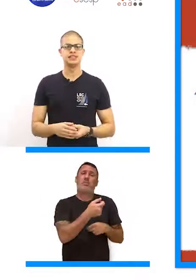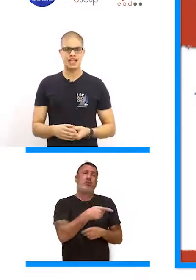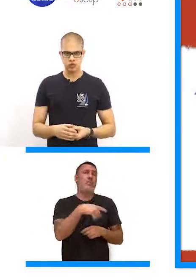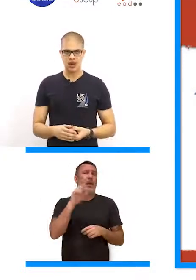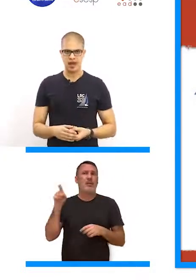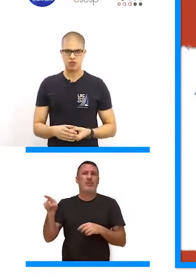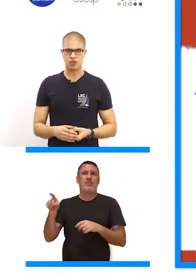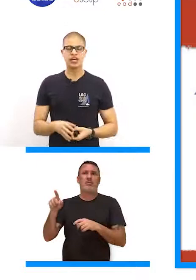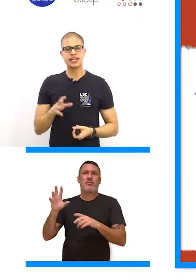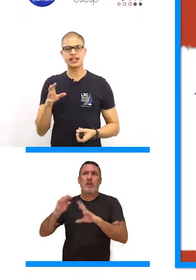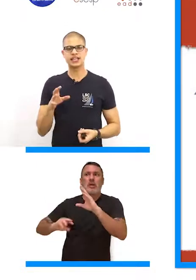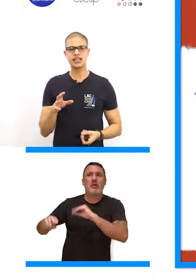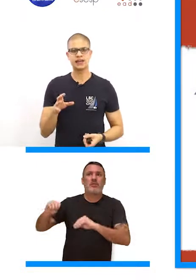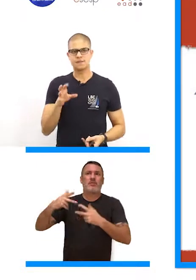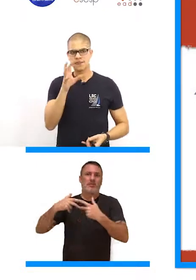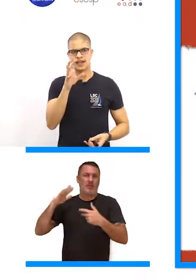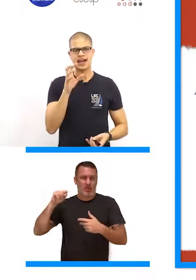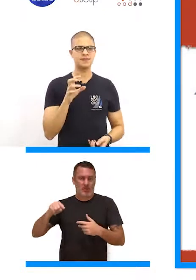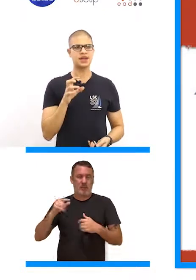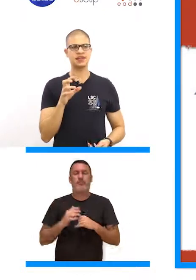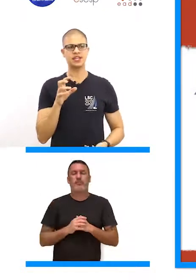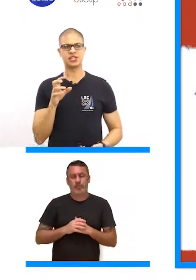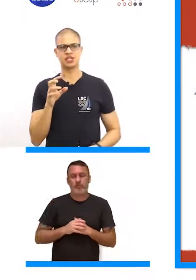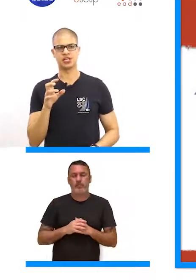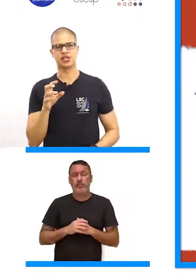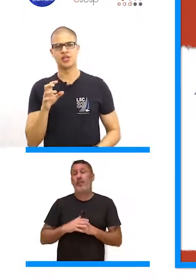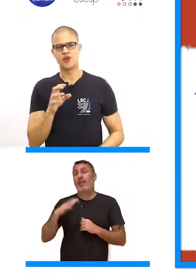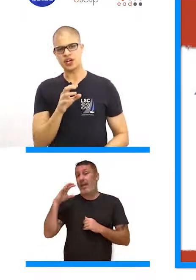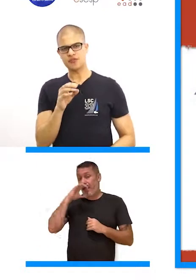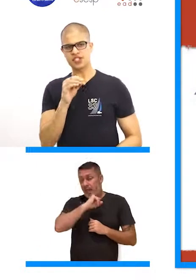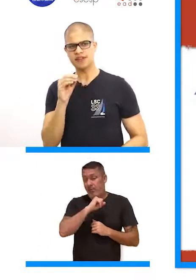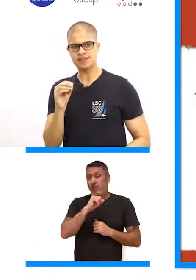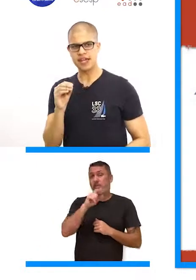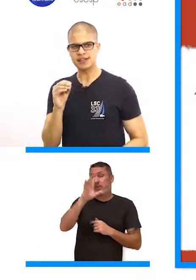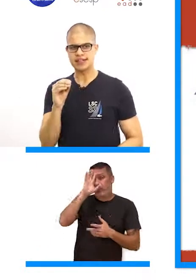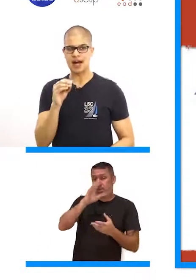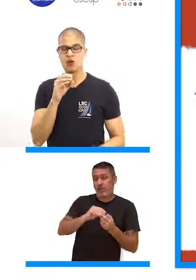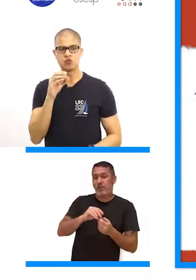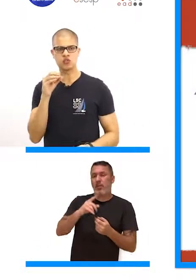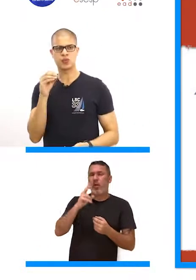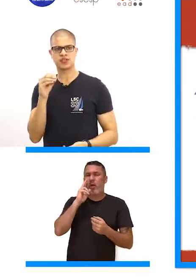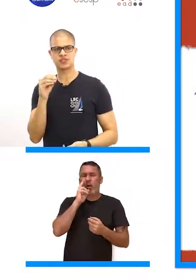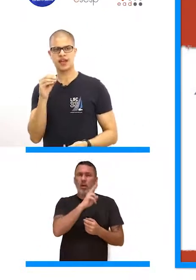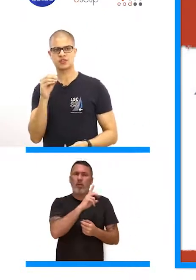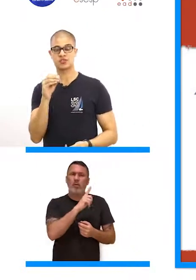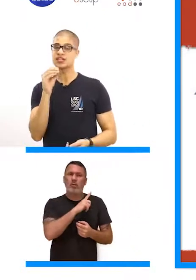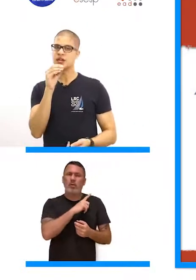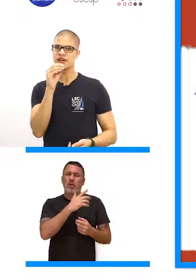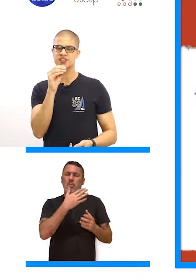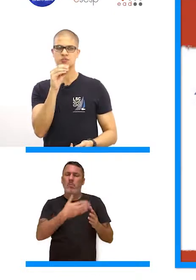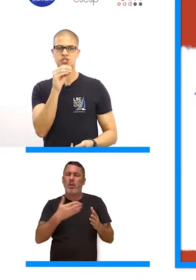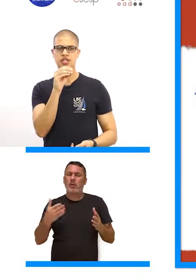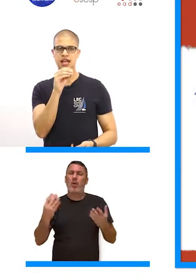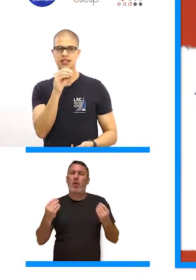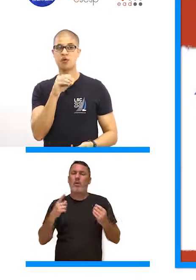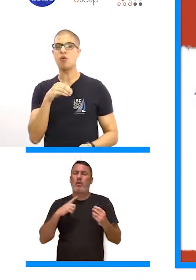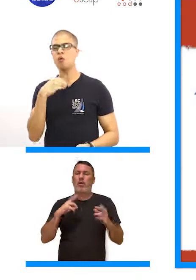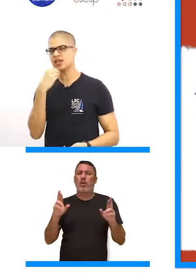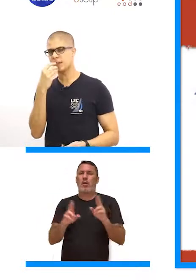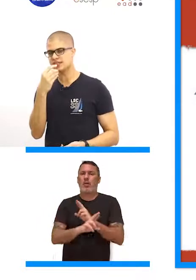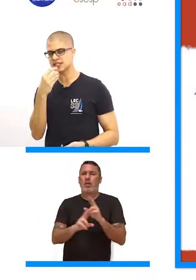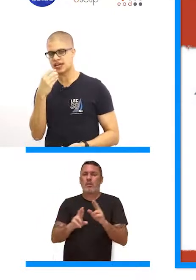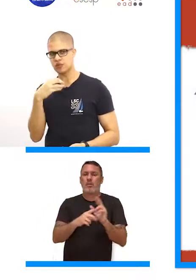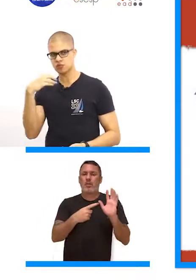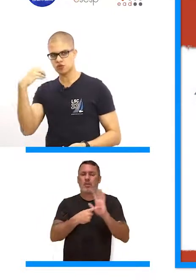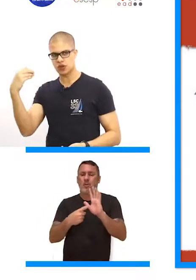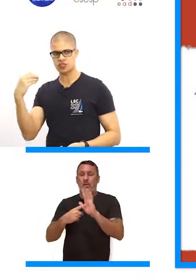meio natural. E aqui, rapidamente, eu quero que você entenda alguns processos que terão relação direta com o